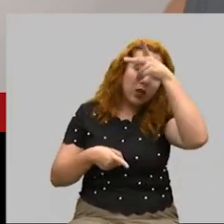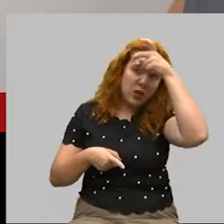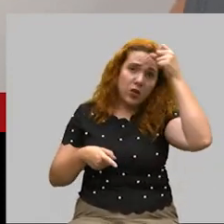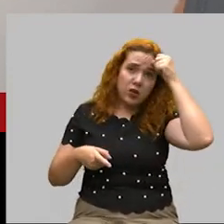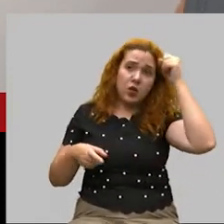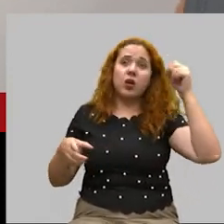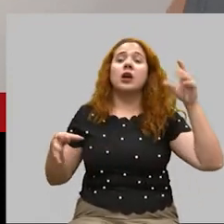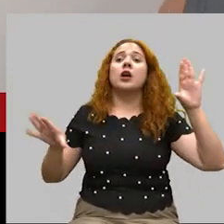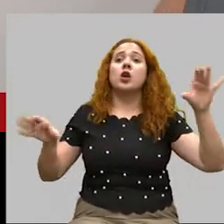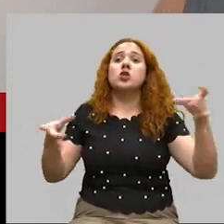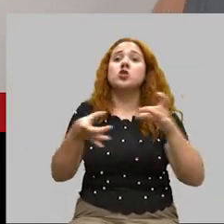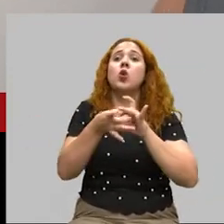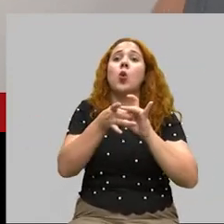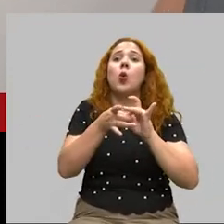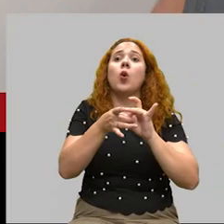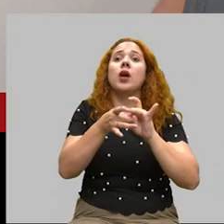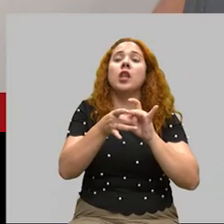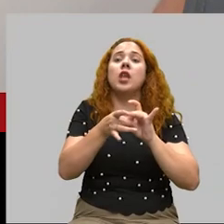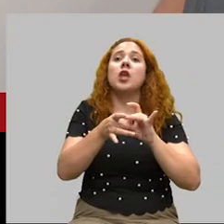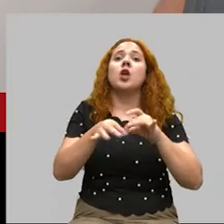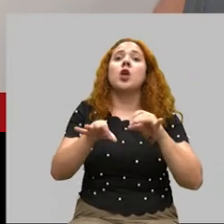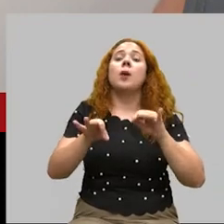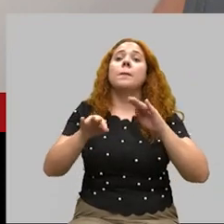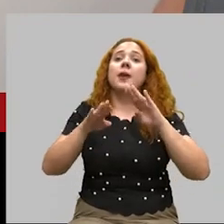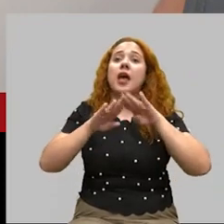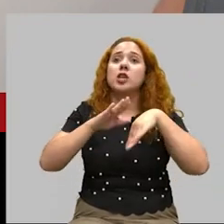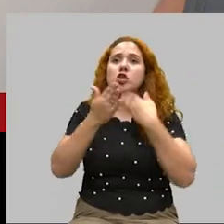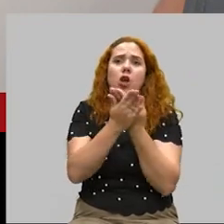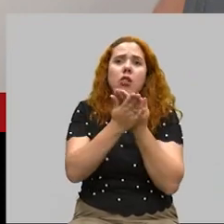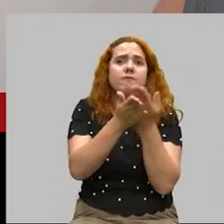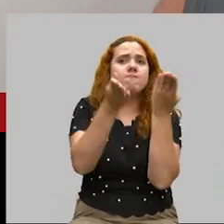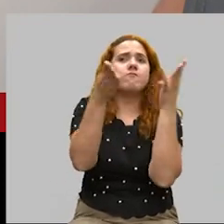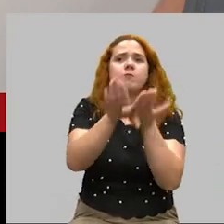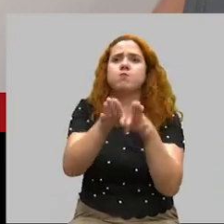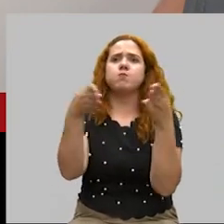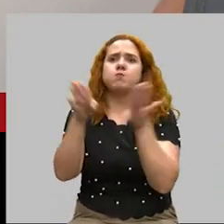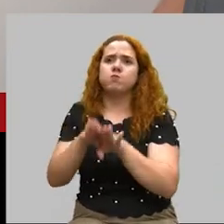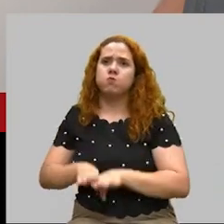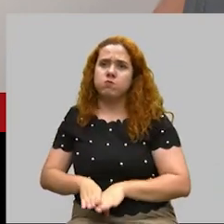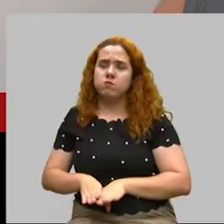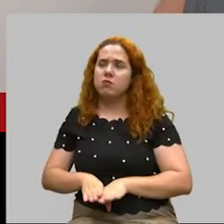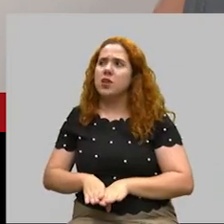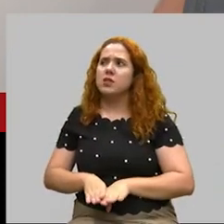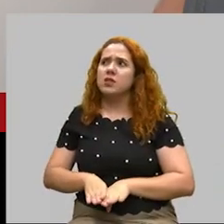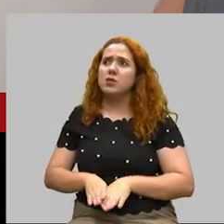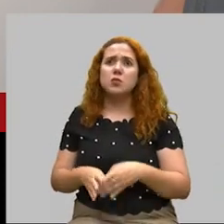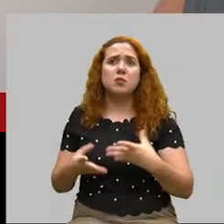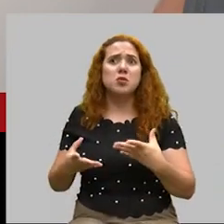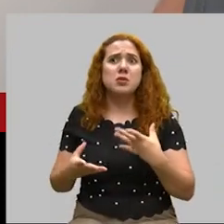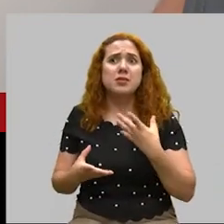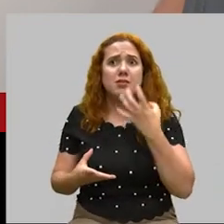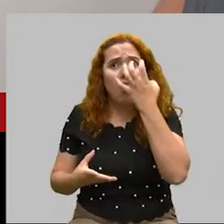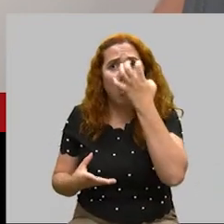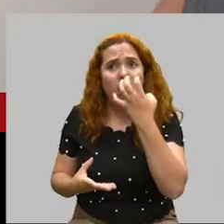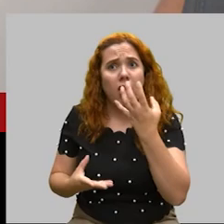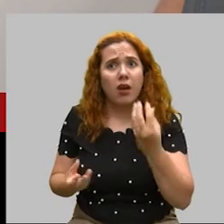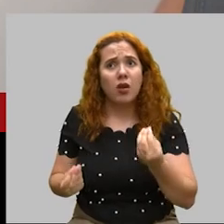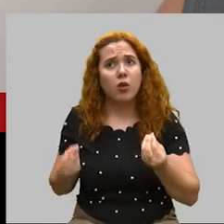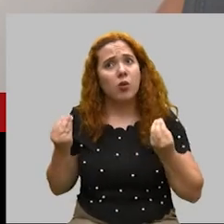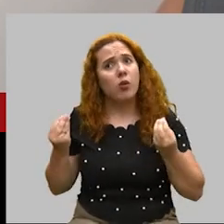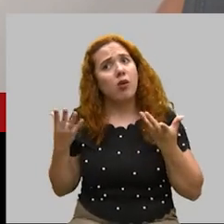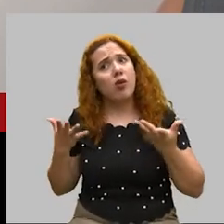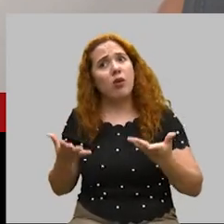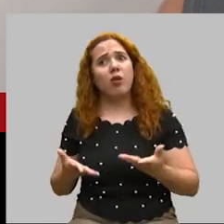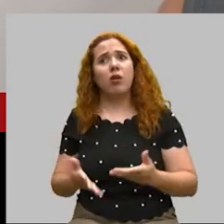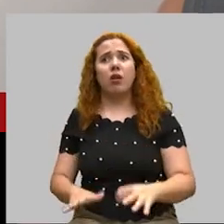e fecharam a educação a escola é que atendia a população do campo então é muito grave eh me permita eu não não